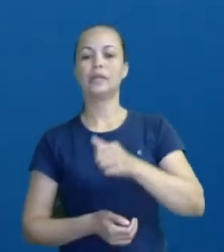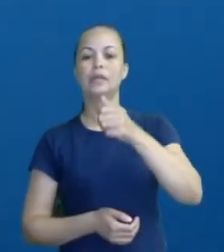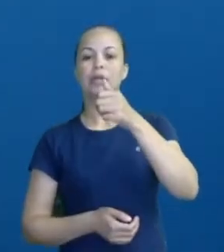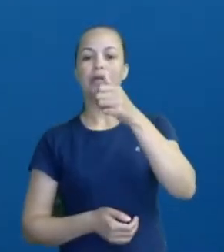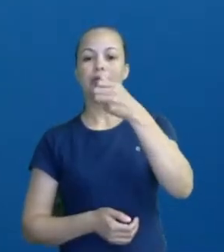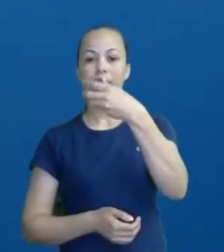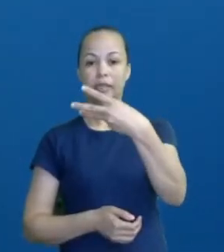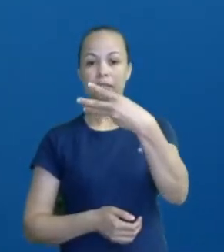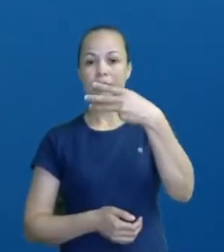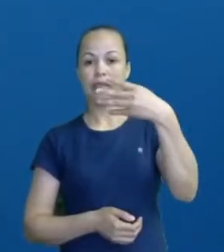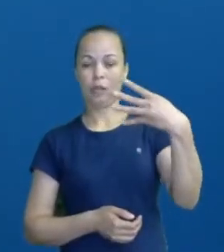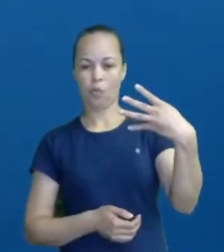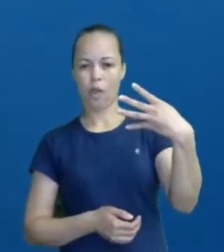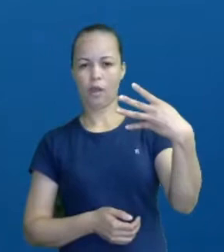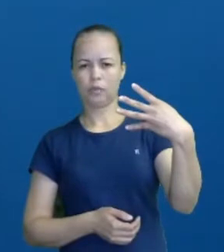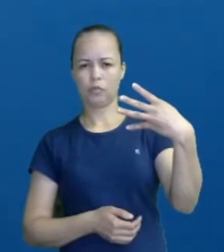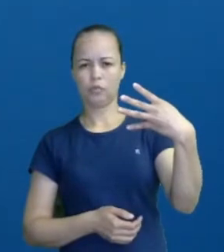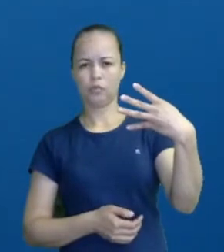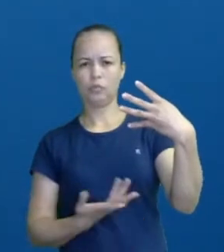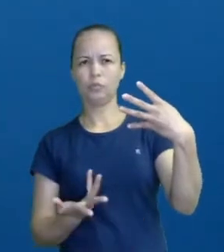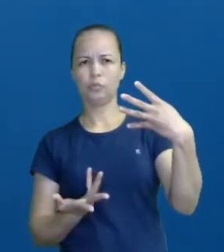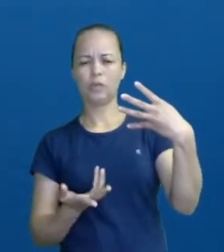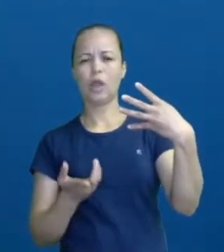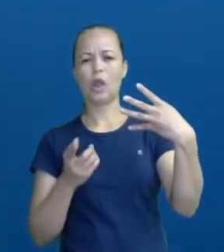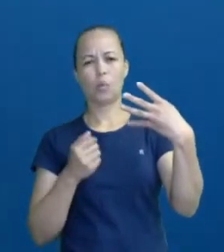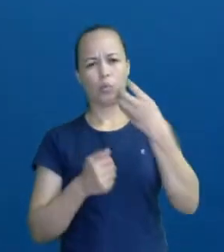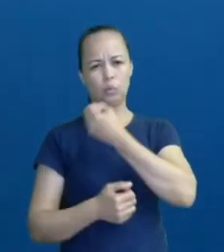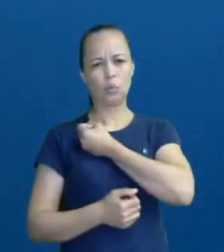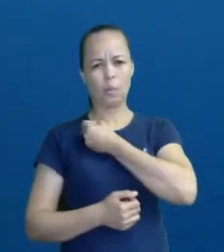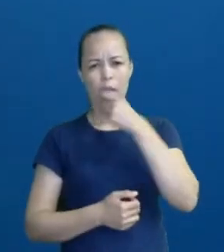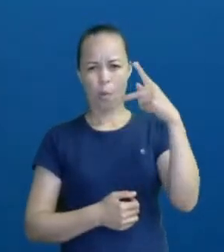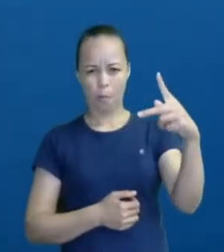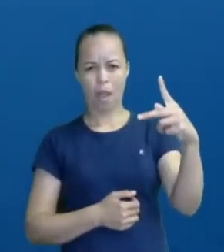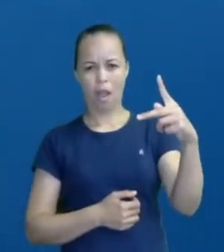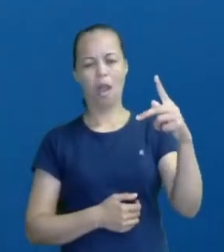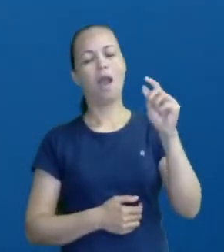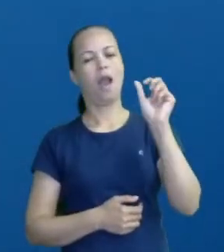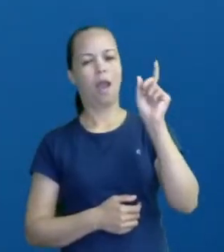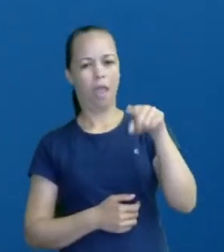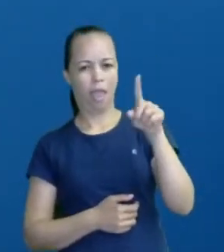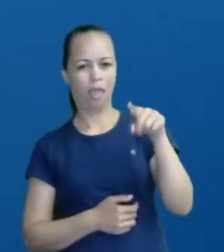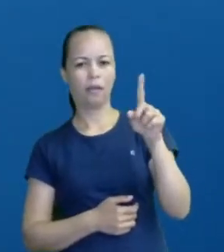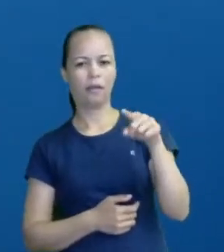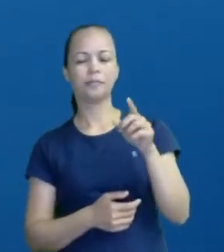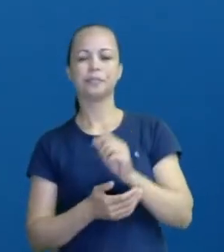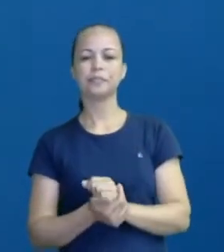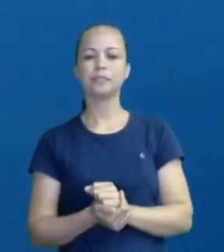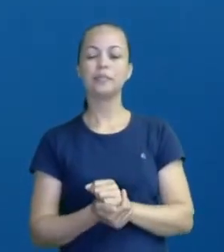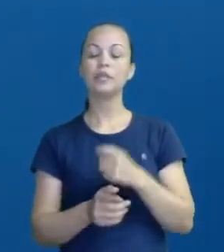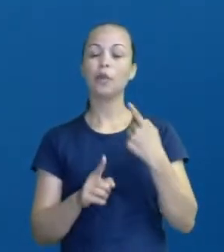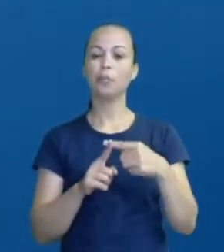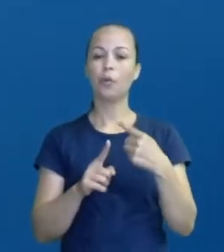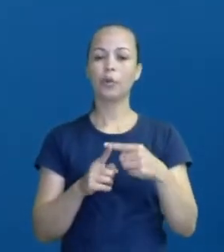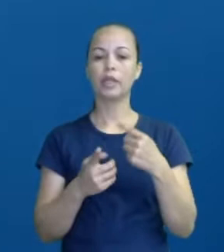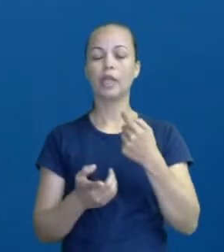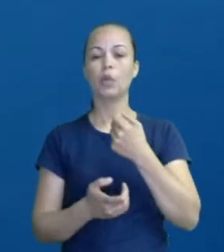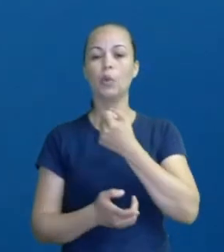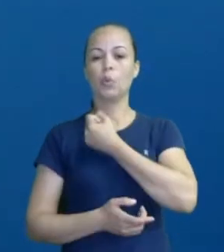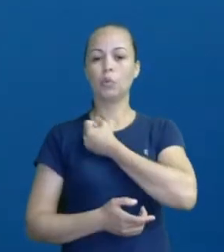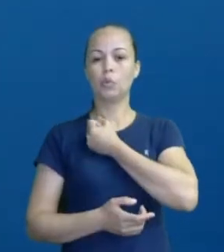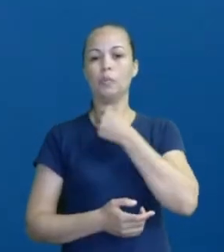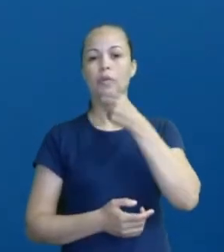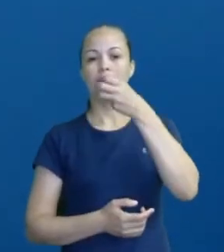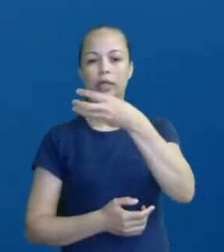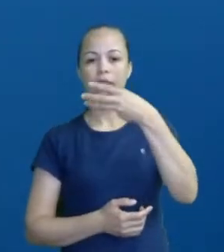34 é um número par? É, porque 34 termina com o número 4